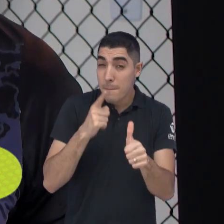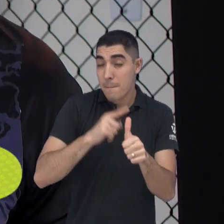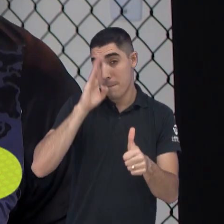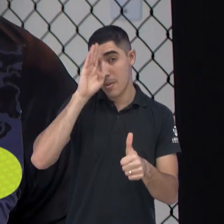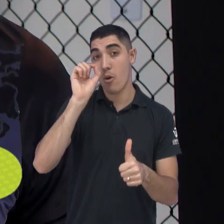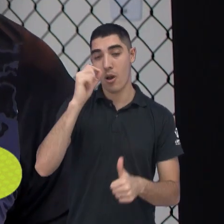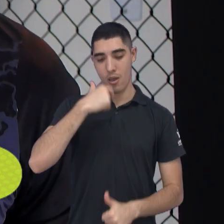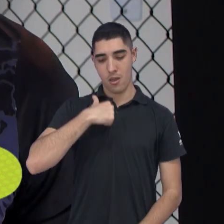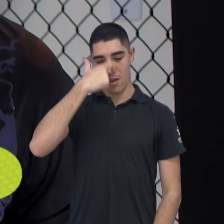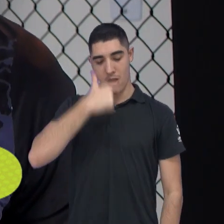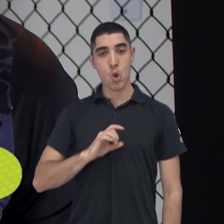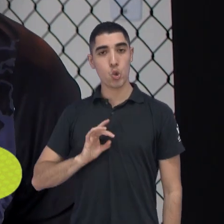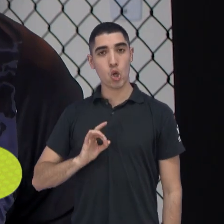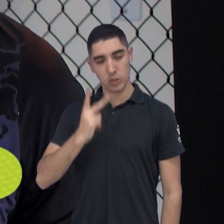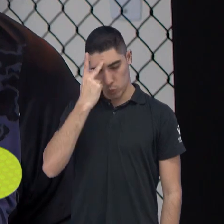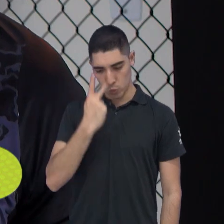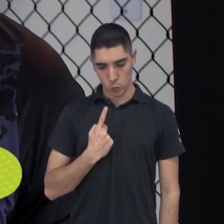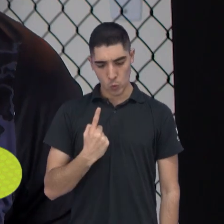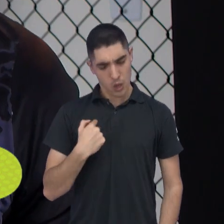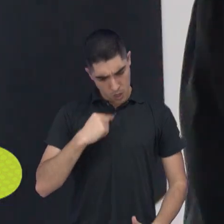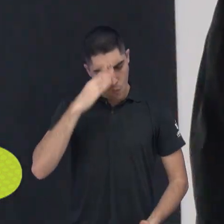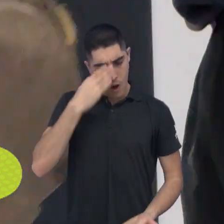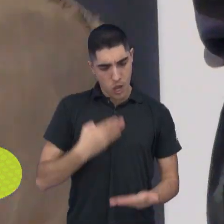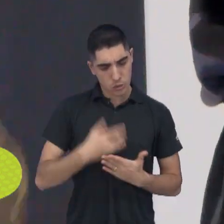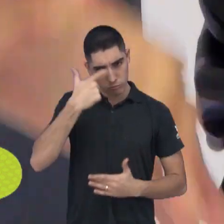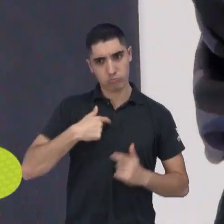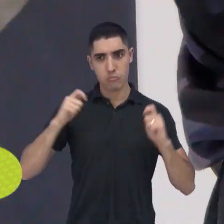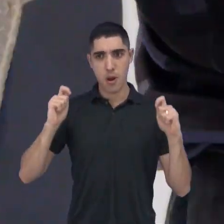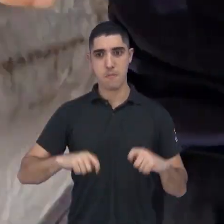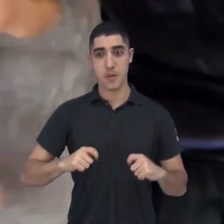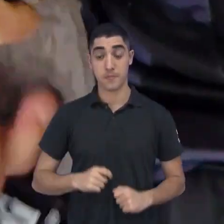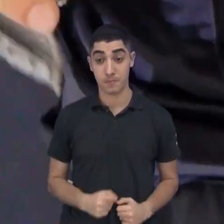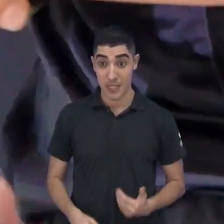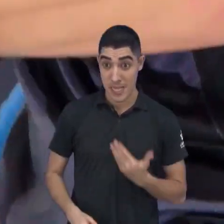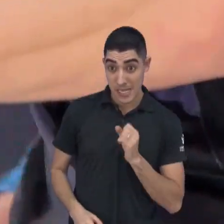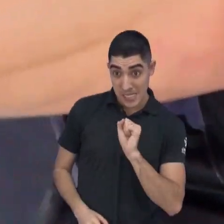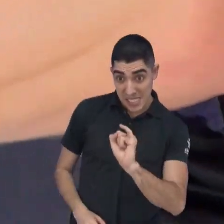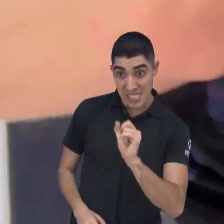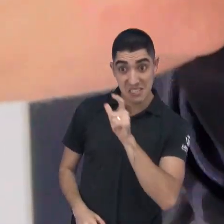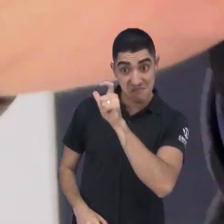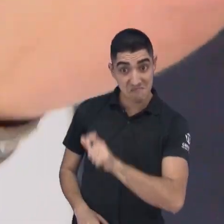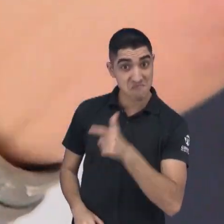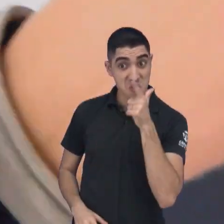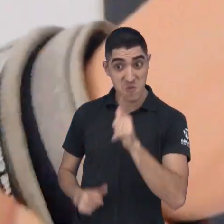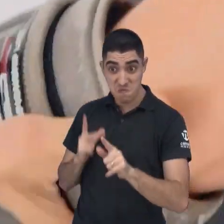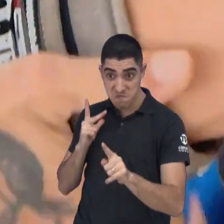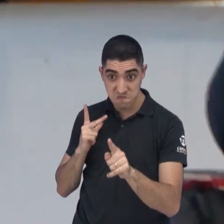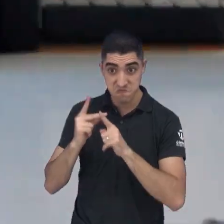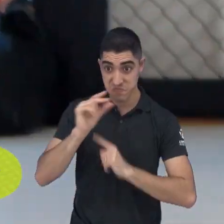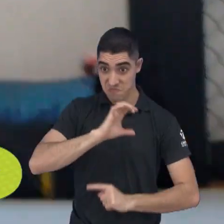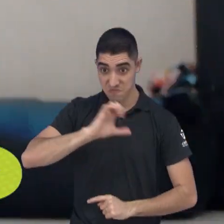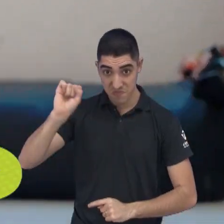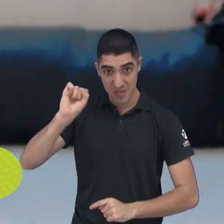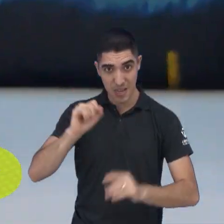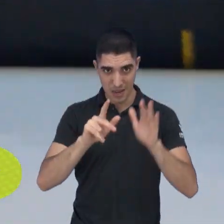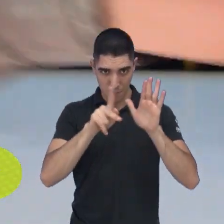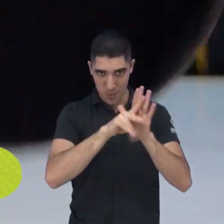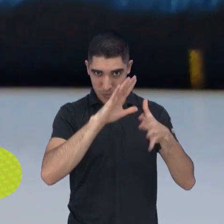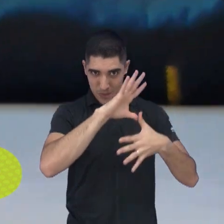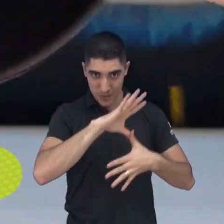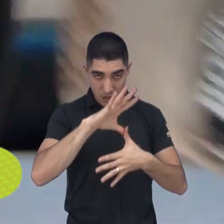é você querer, você ter um objetivo lá e seguir. Se for campeão pan-americano, o atleta ainda terá o Mundial